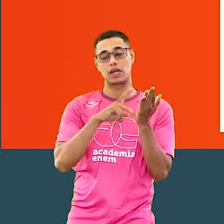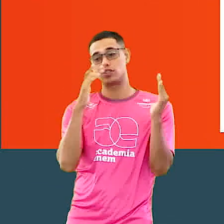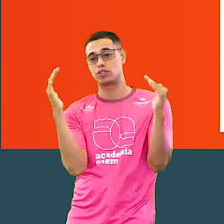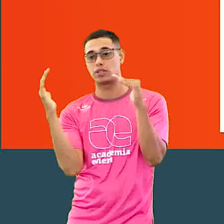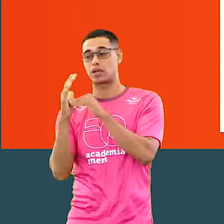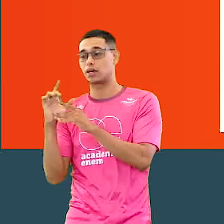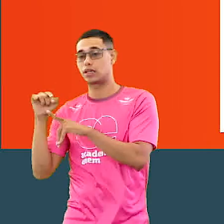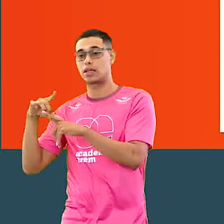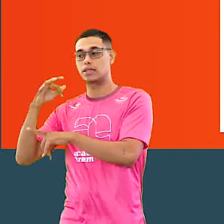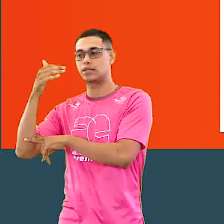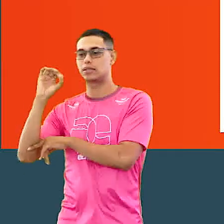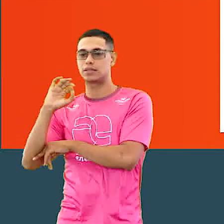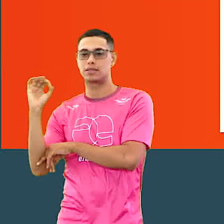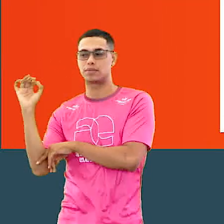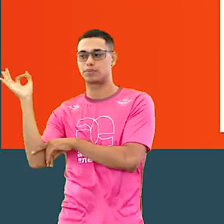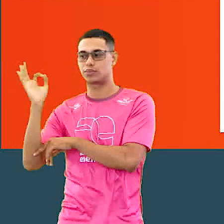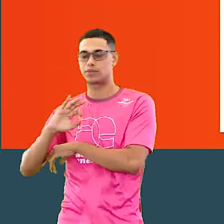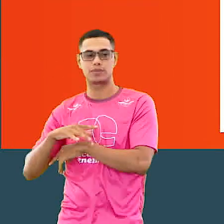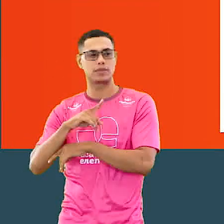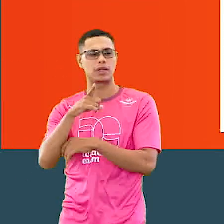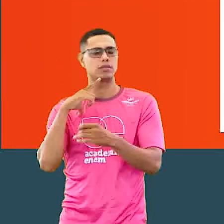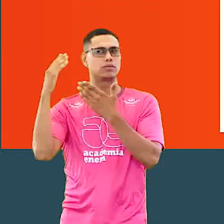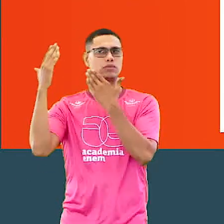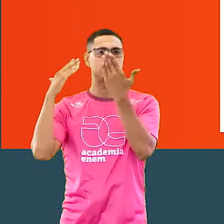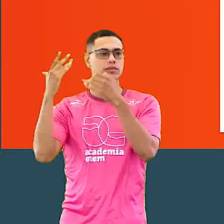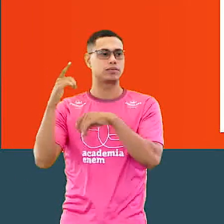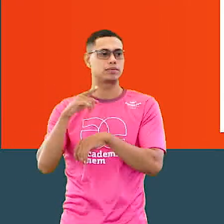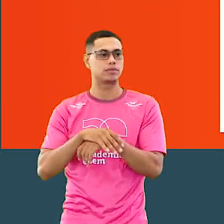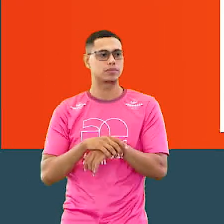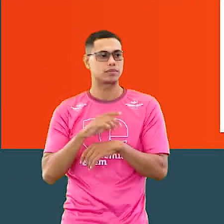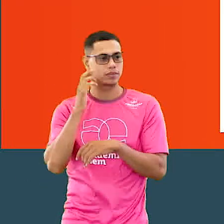100%. Tá ok? Uma dúvidazinha aqui.